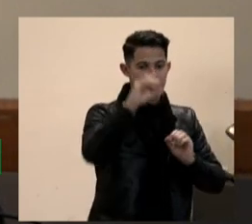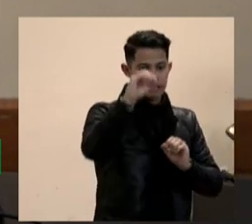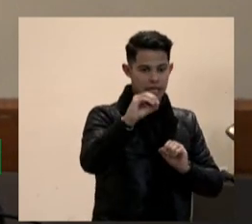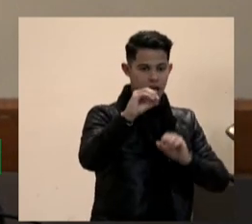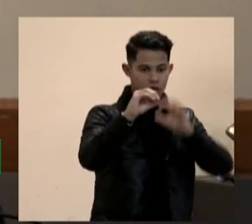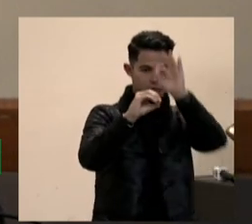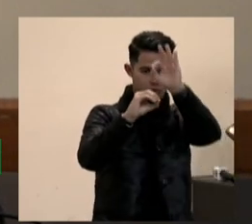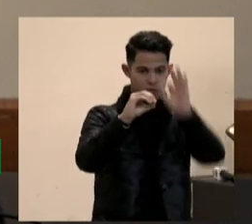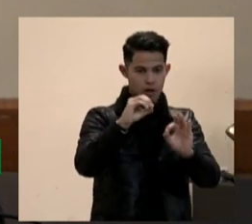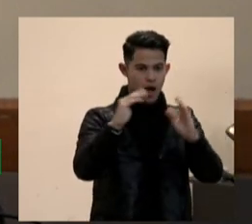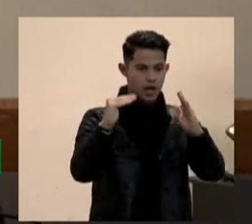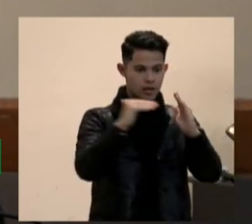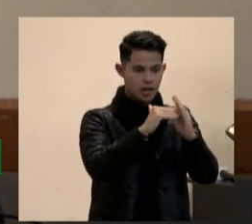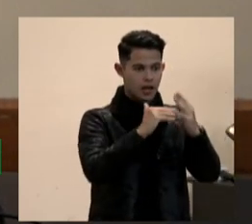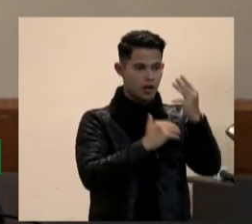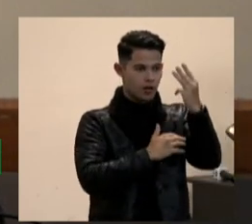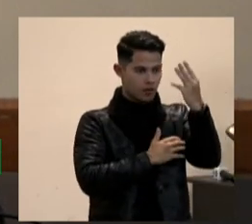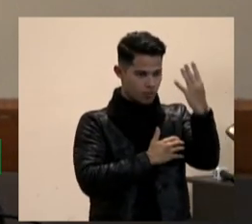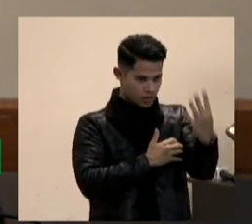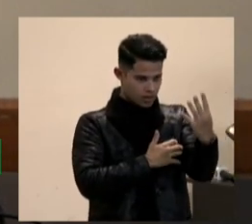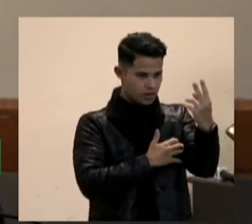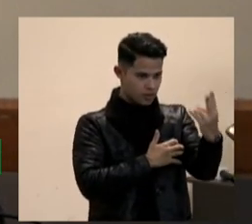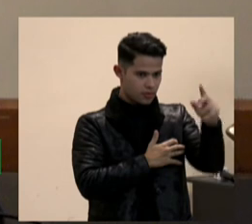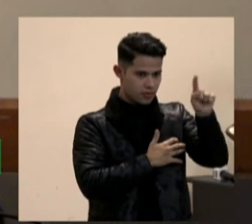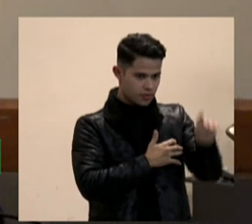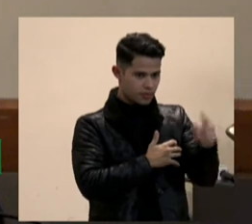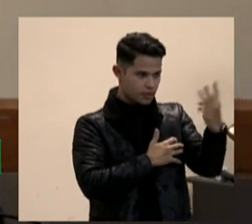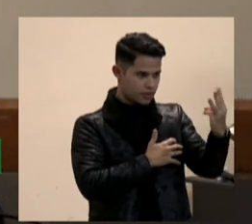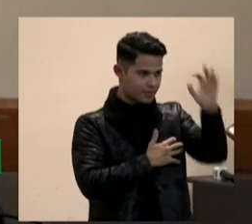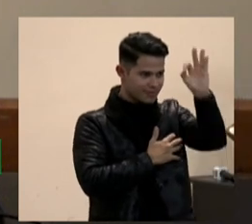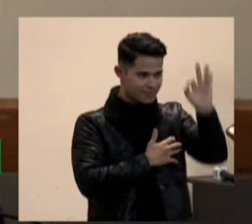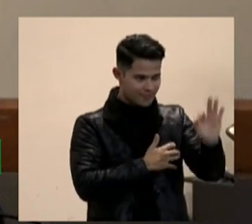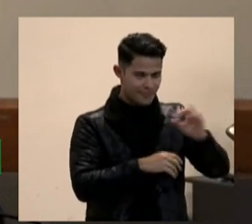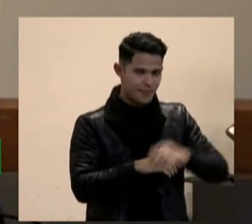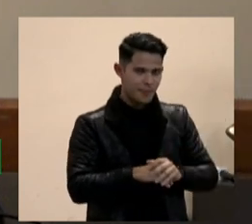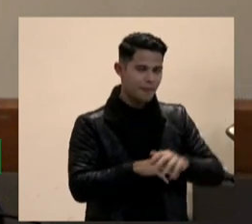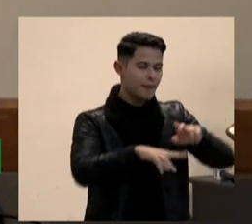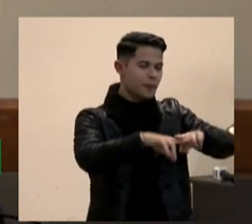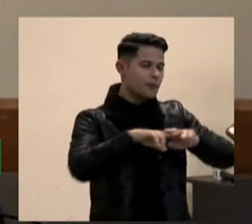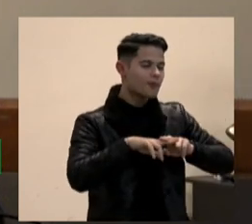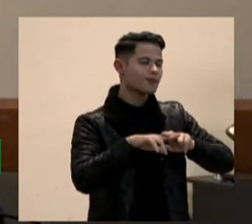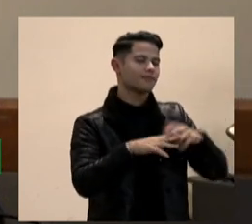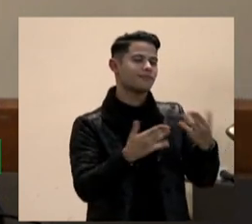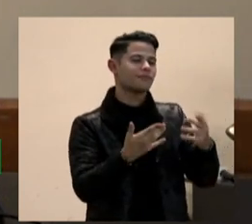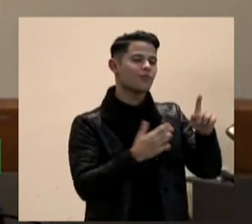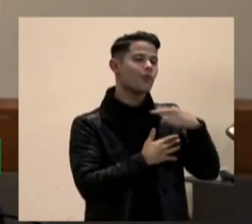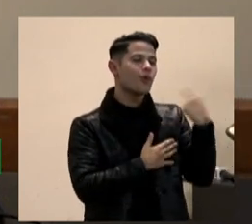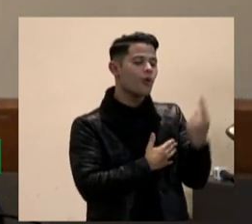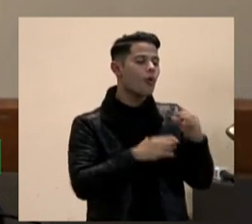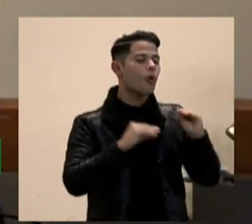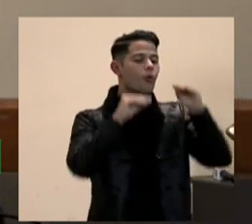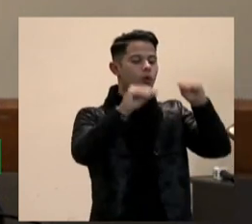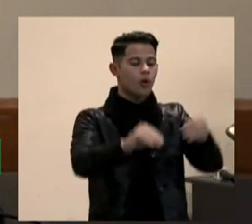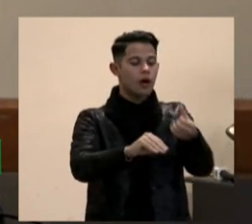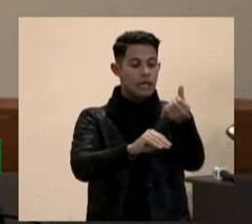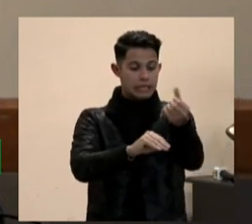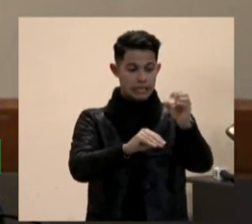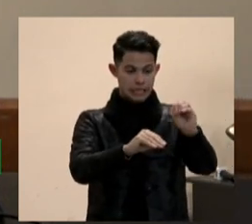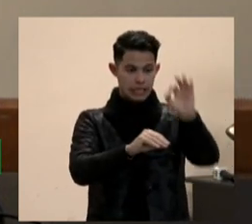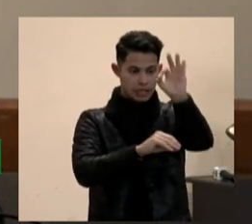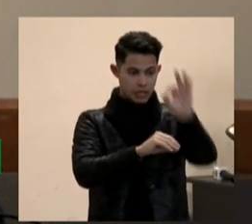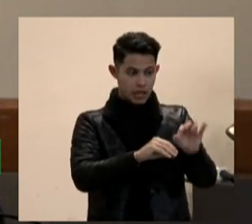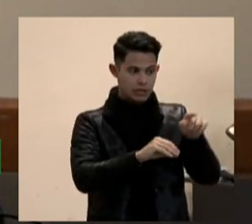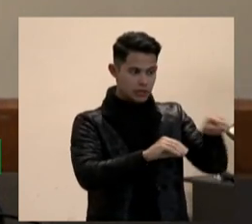42,3%. Né? Então, a gente tem que estar atento a isso, porque quando a gente coloca um 60%, o esforço de um município que